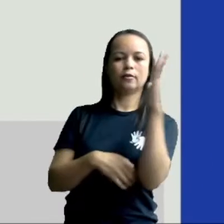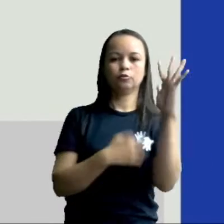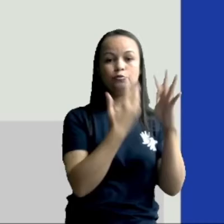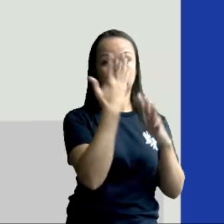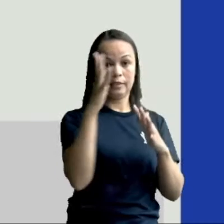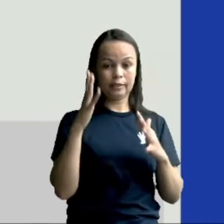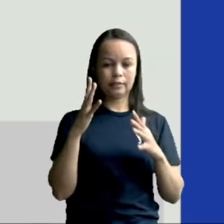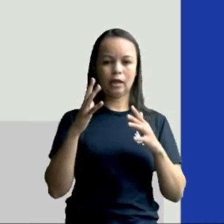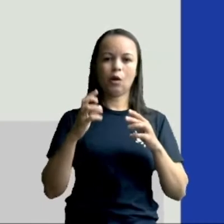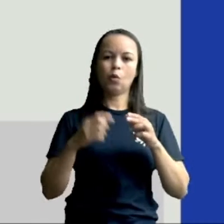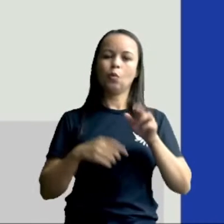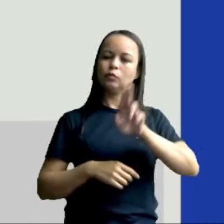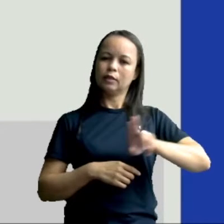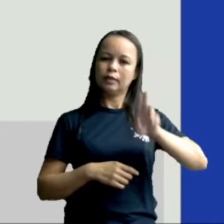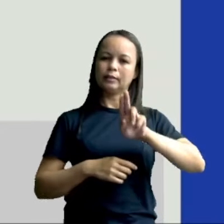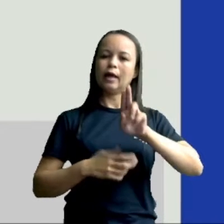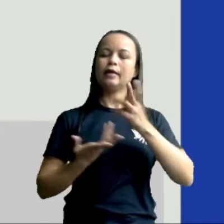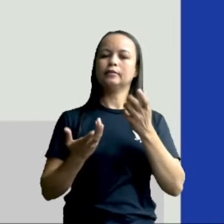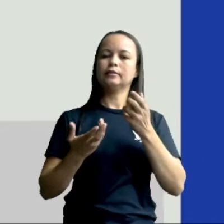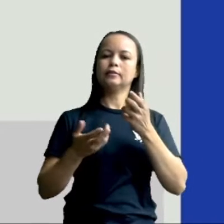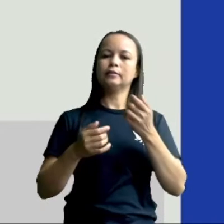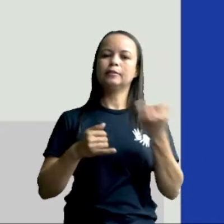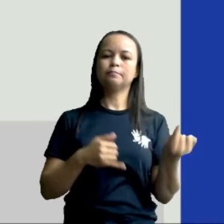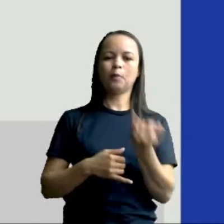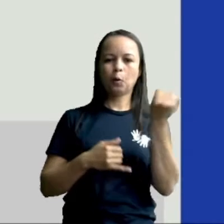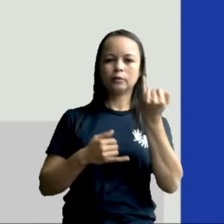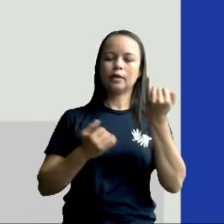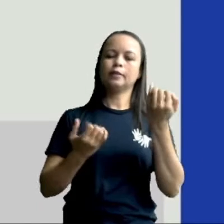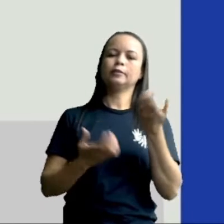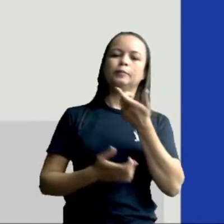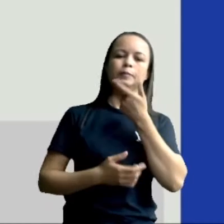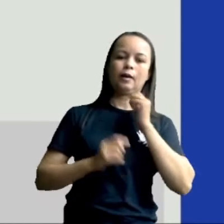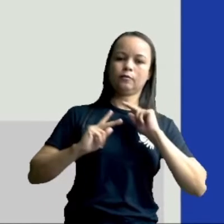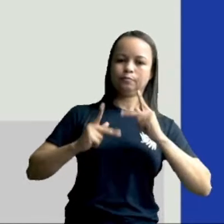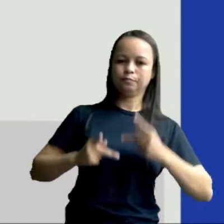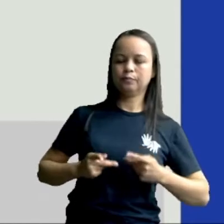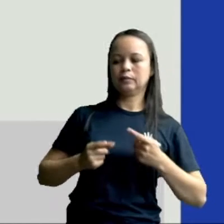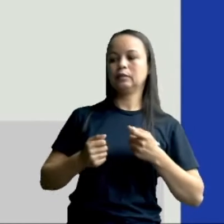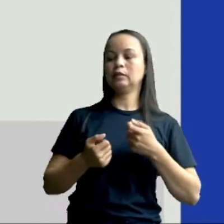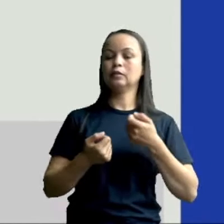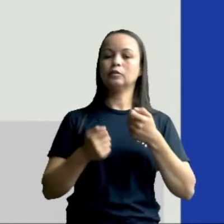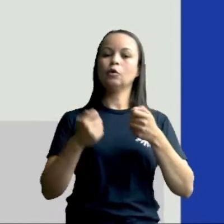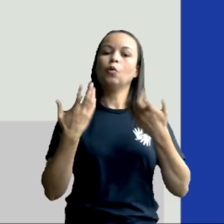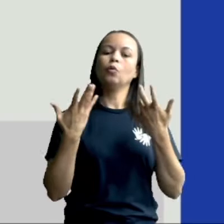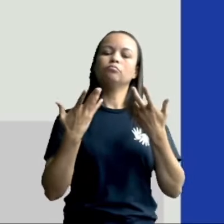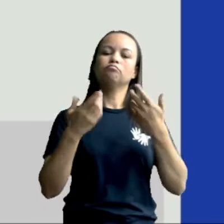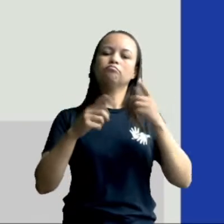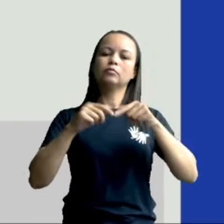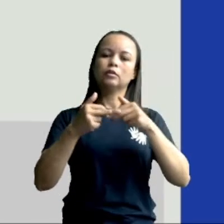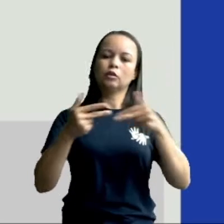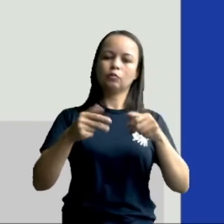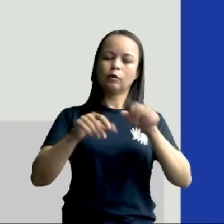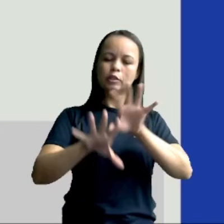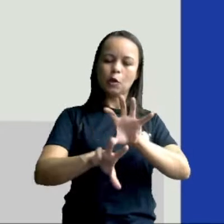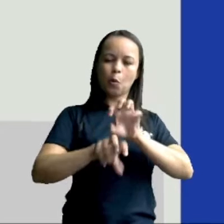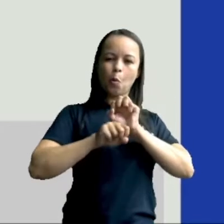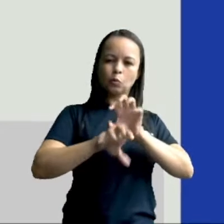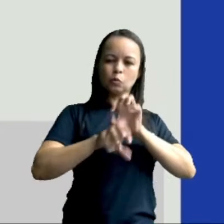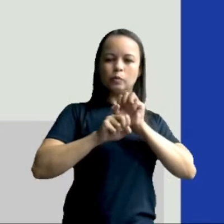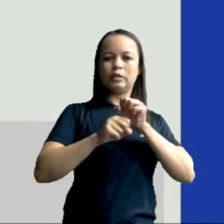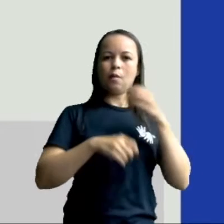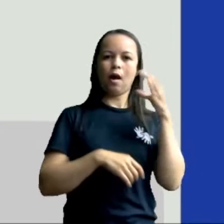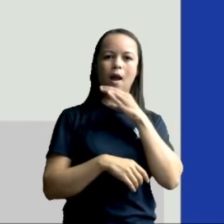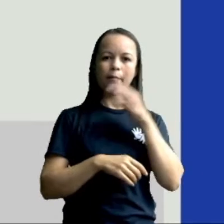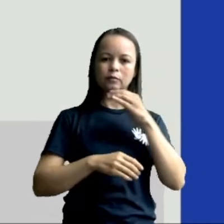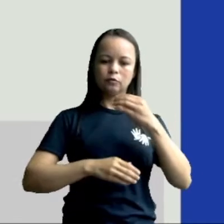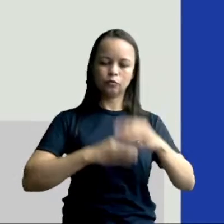o homem. Olha aqui, os recursos naturais podem ser consumidos muito mais rapidamente do que formam